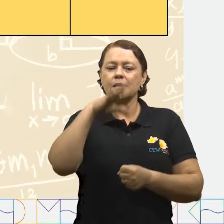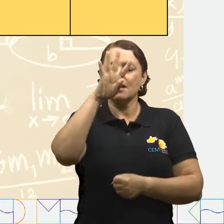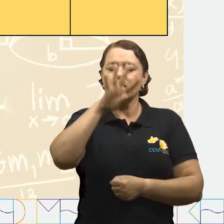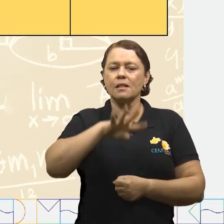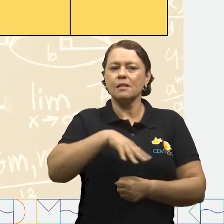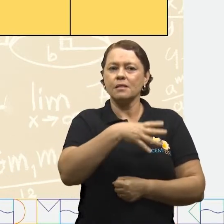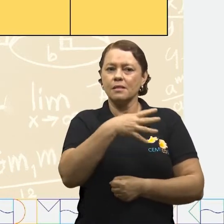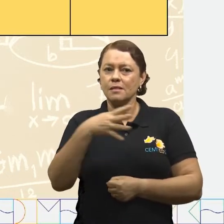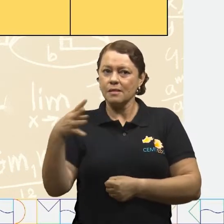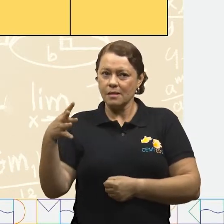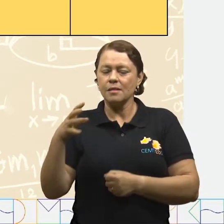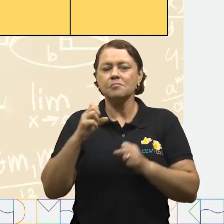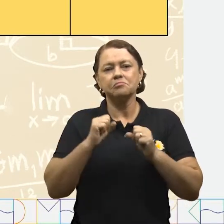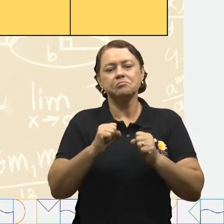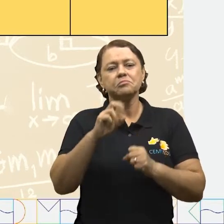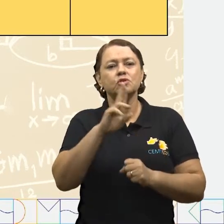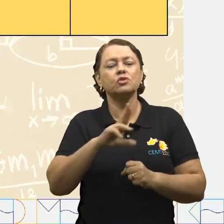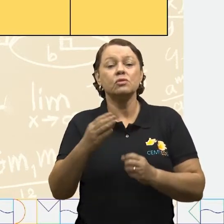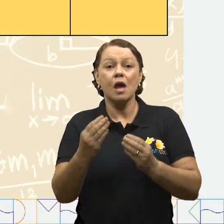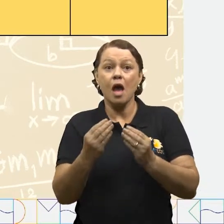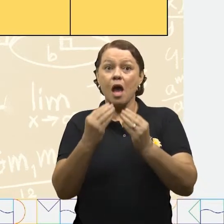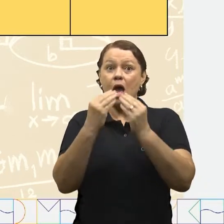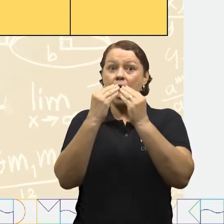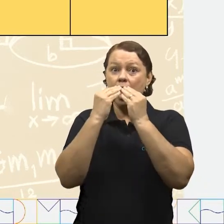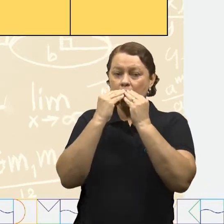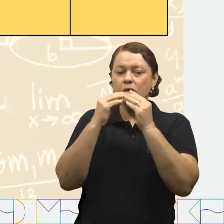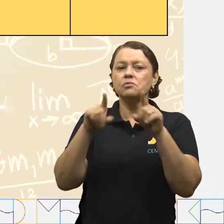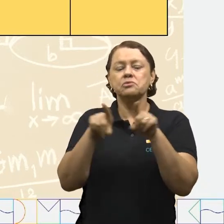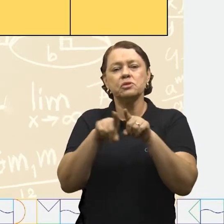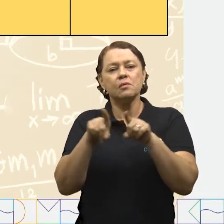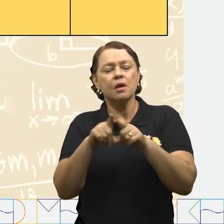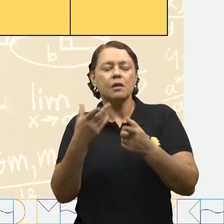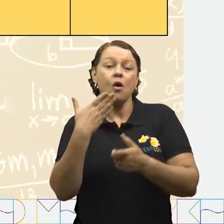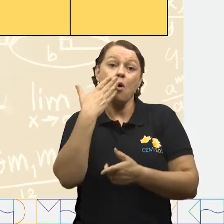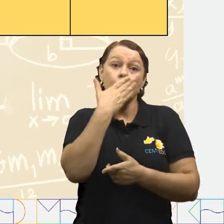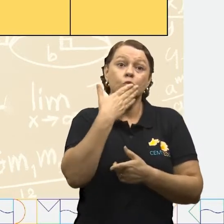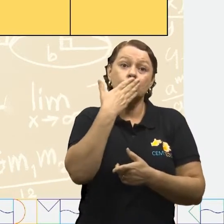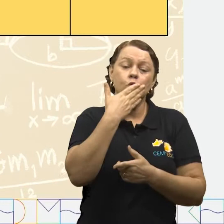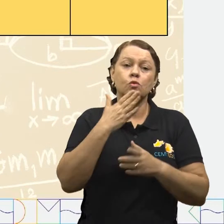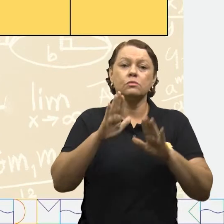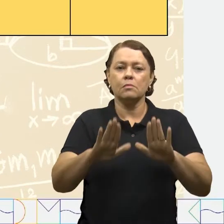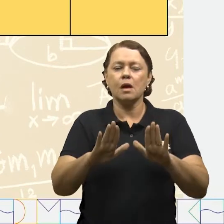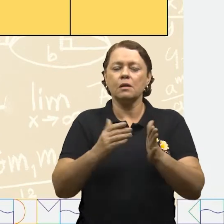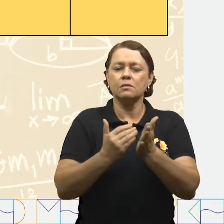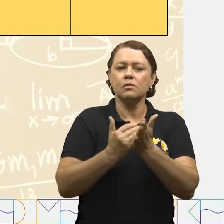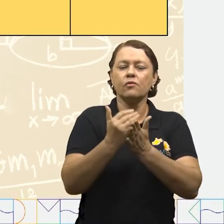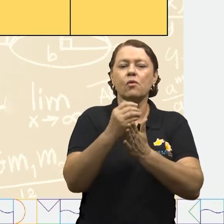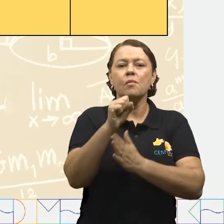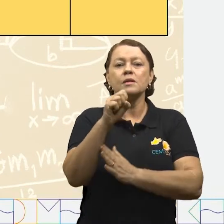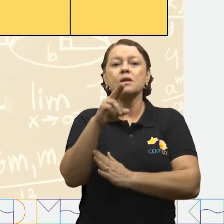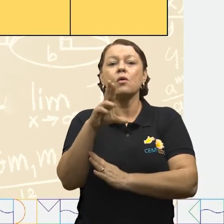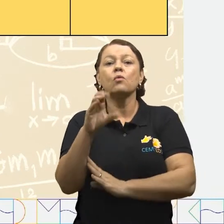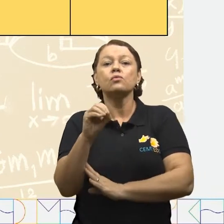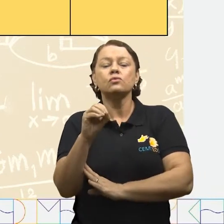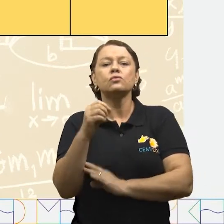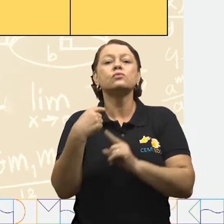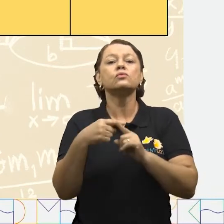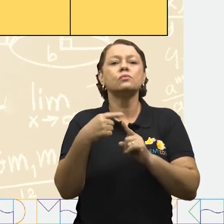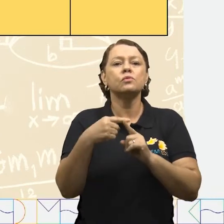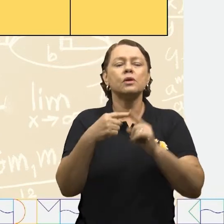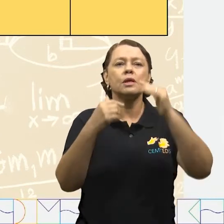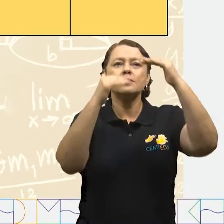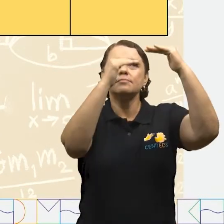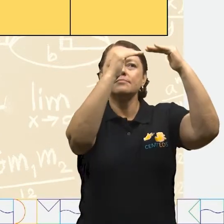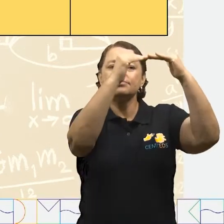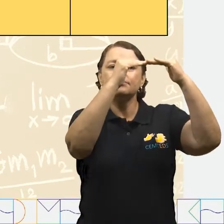poderiam usar em usar os sanduíches também ou e sobremesas mas eu estou usando os sucos Porque eles estão